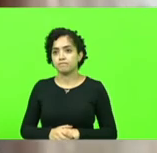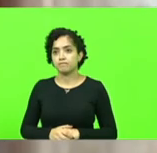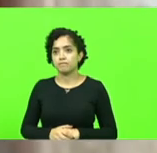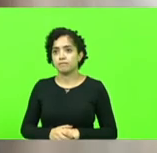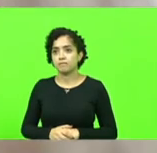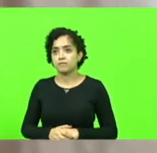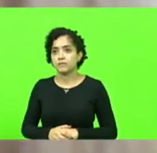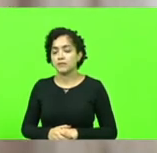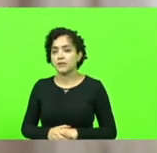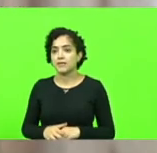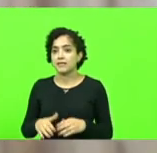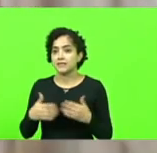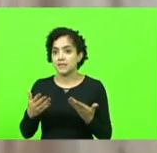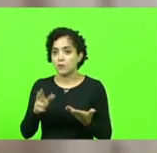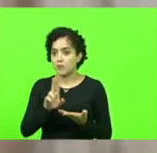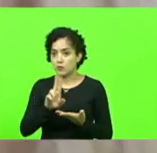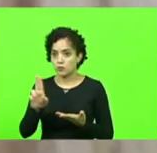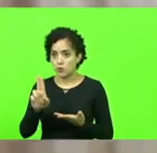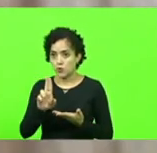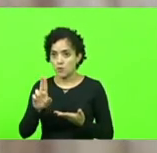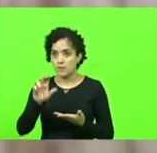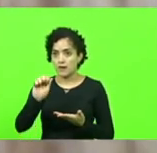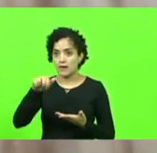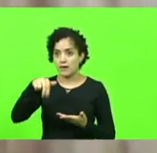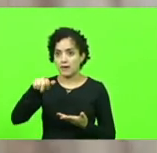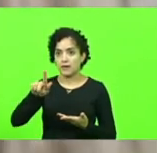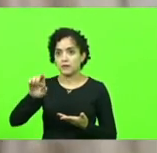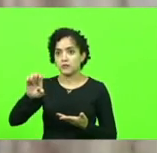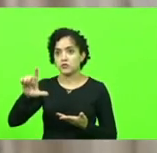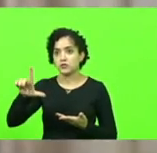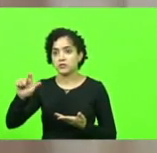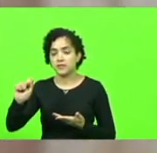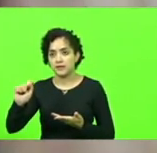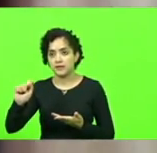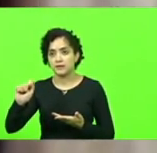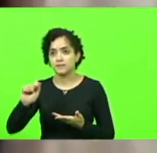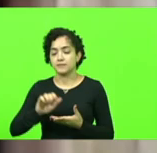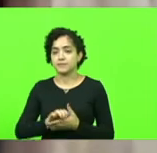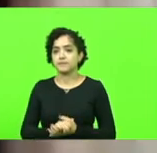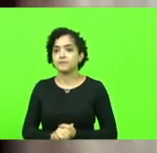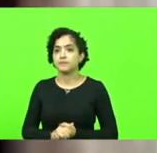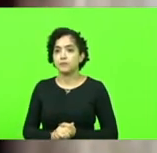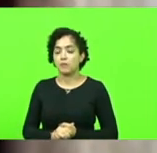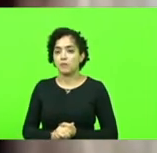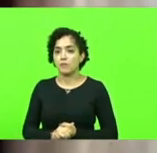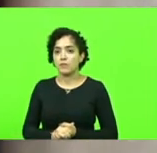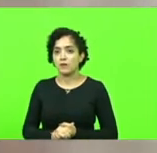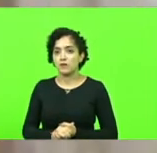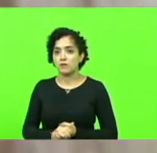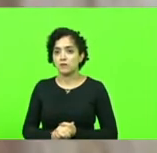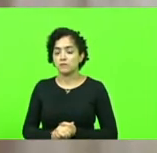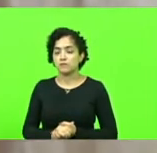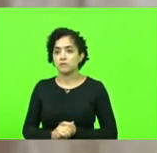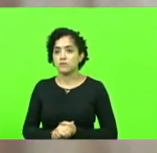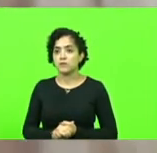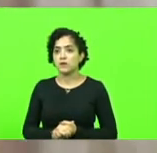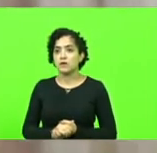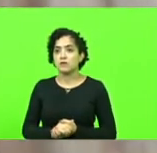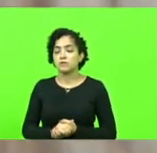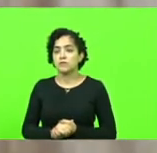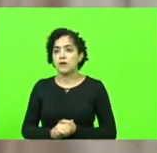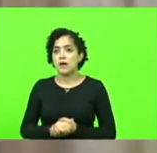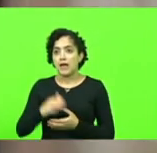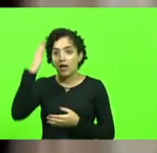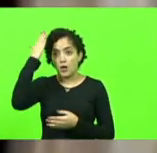Então, meu nome é Ângela Marisa Queche. Cor do meu cabelo